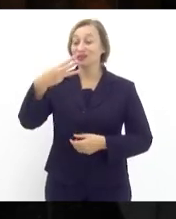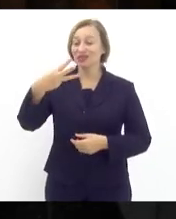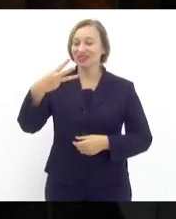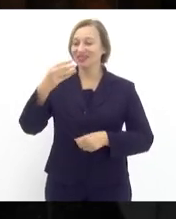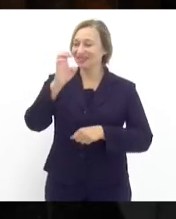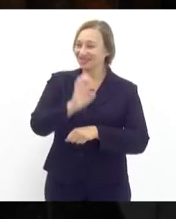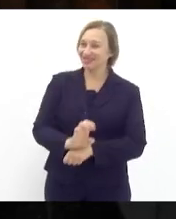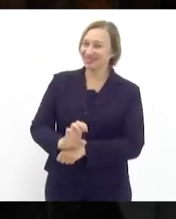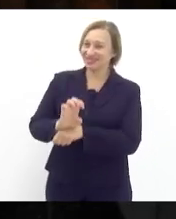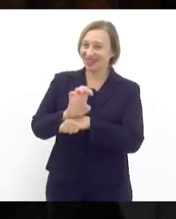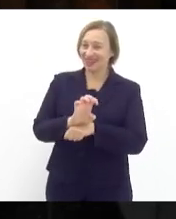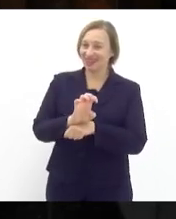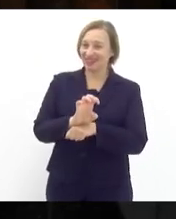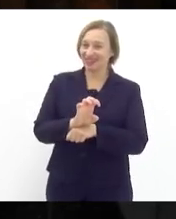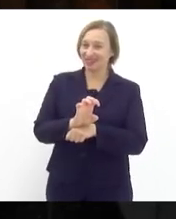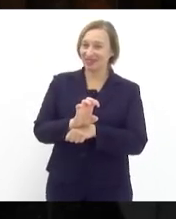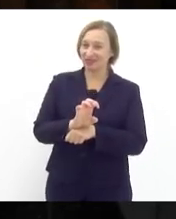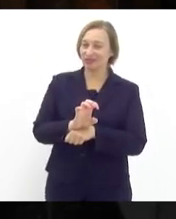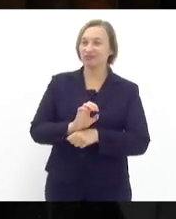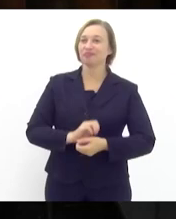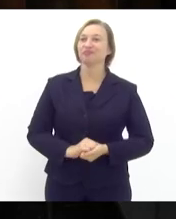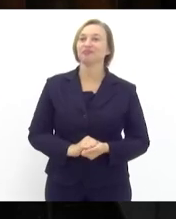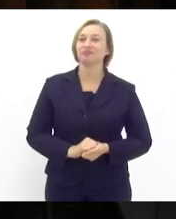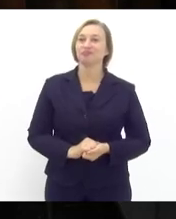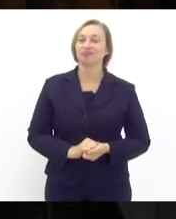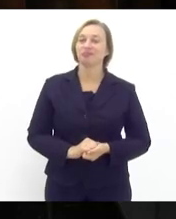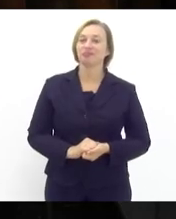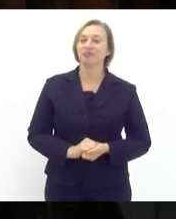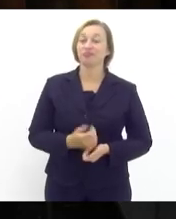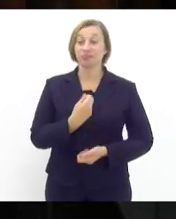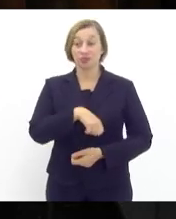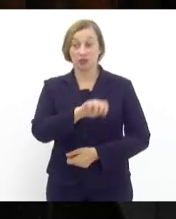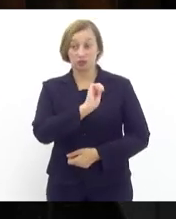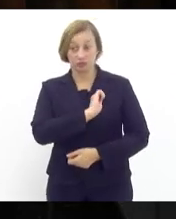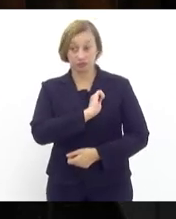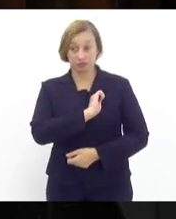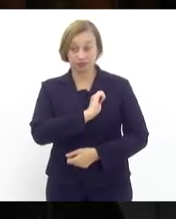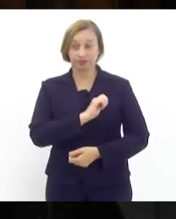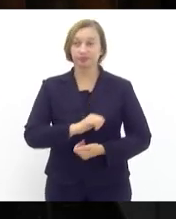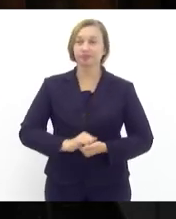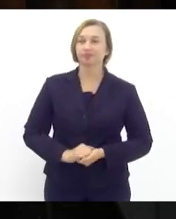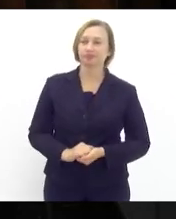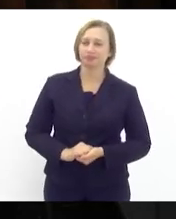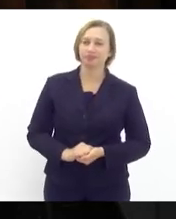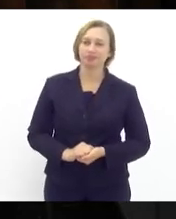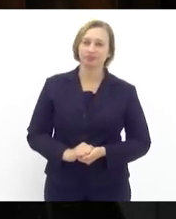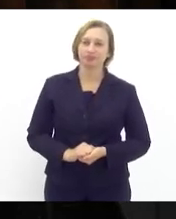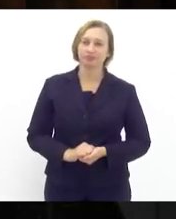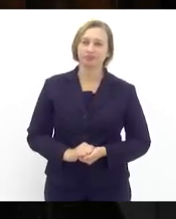estados sobre a éjida do regime de recuperação fiscal